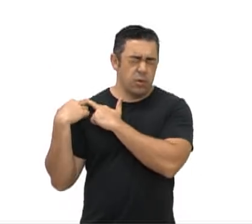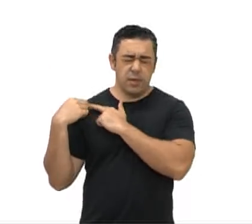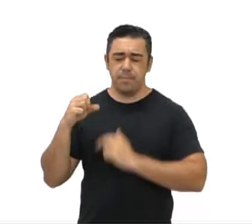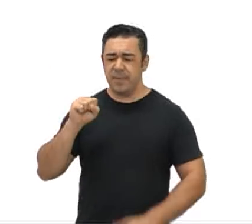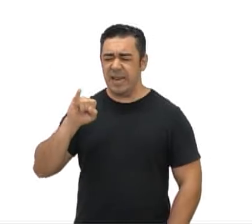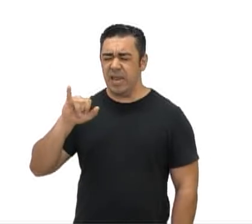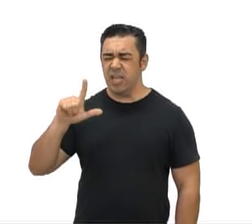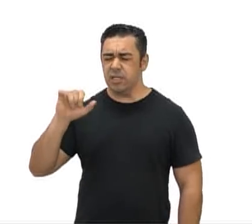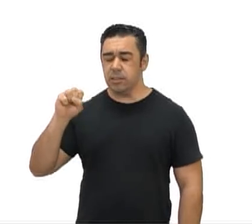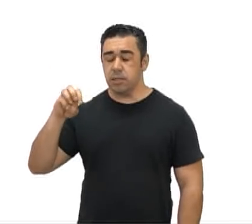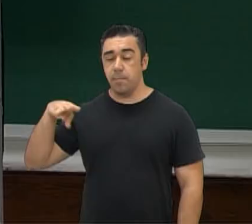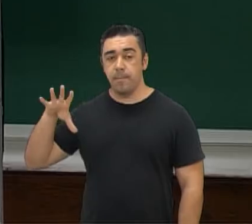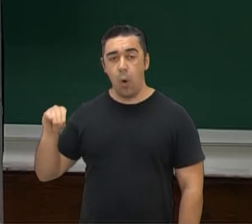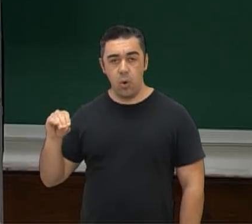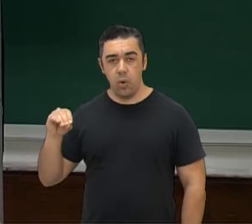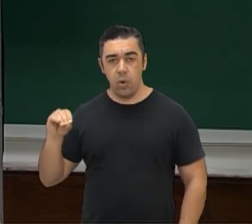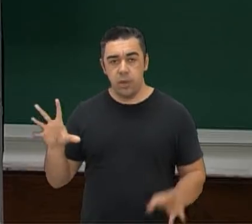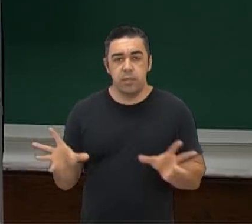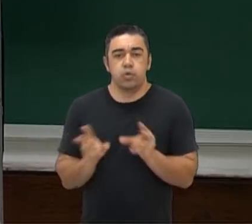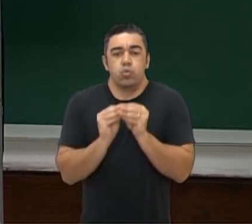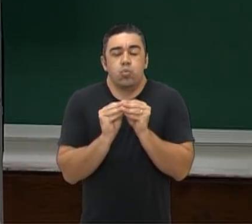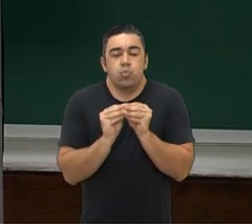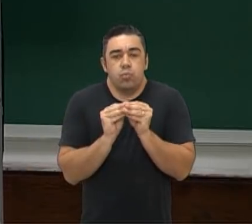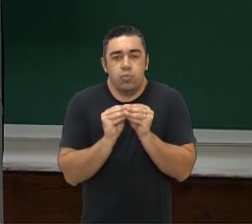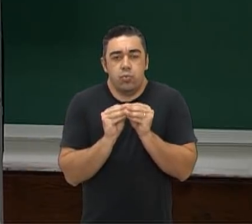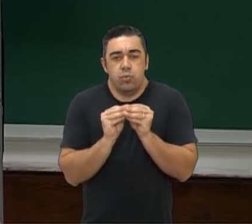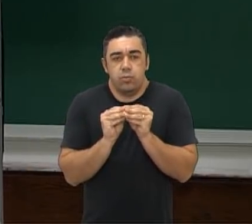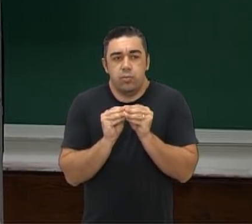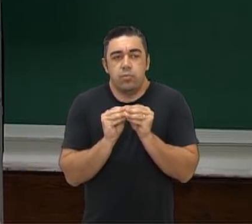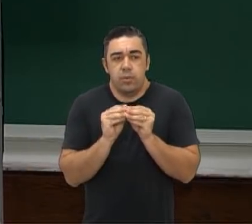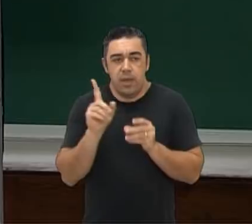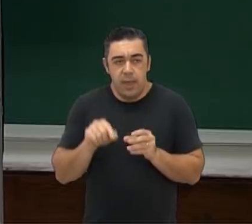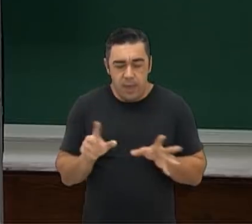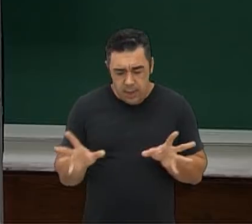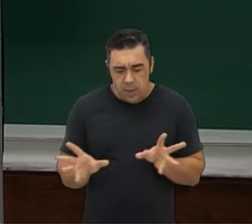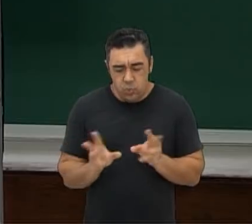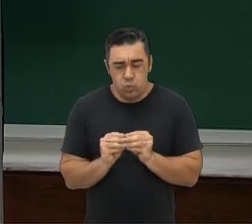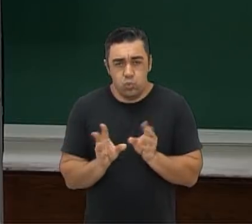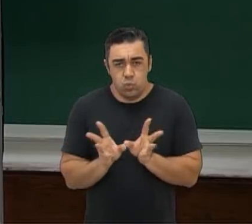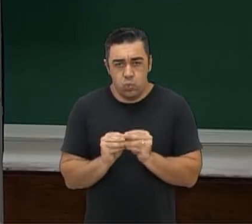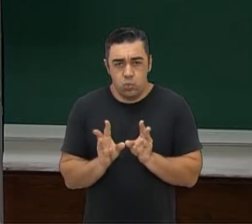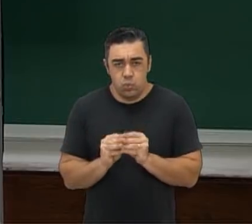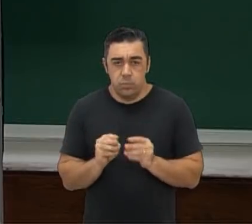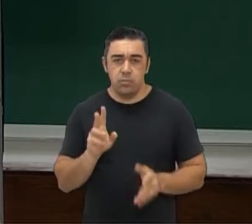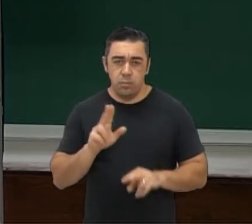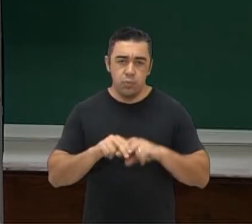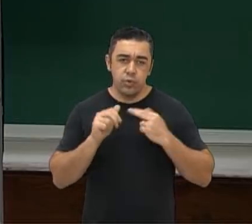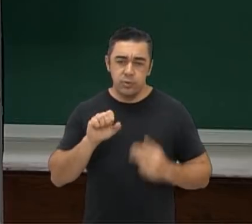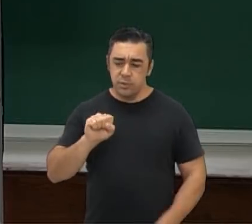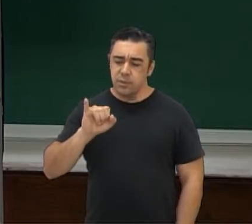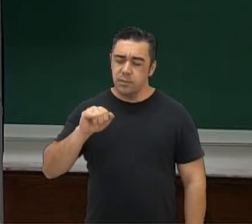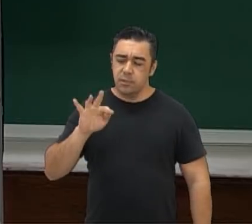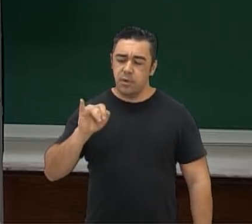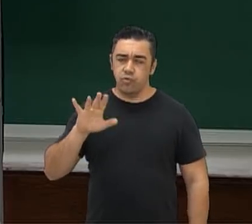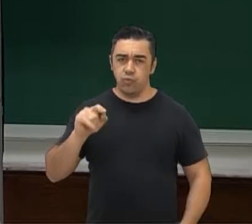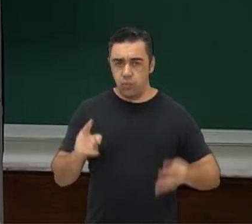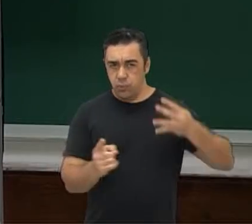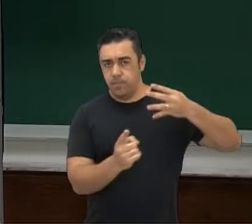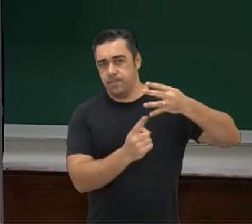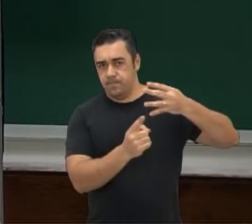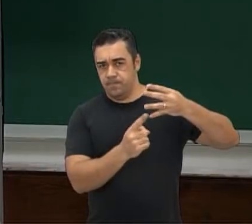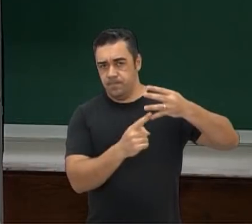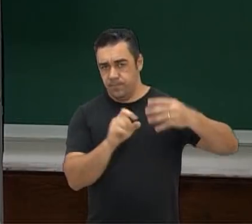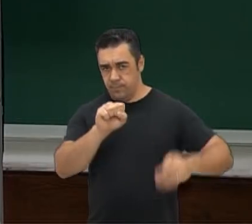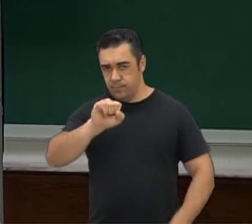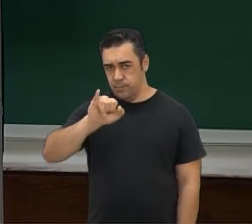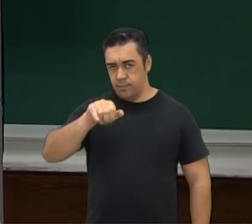irresponsabilíssimo. Né? A palavra sintético, ela remete a uma síntese, algo que resume. Né? Por isso que eu digo que é um superlativo